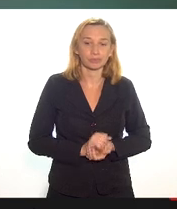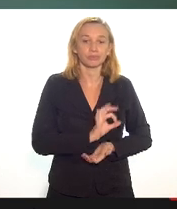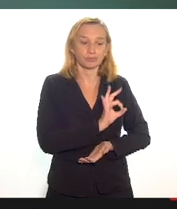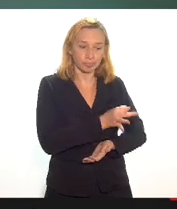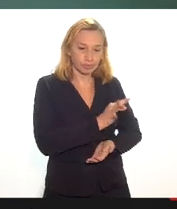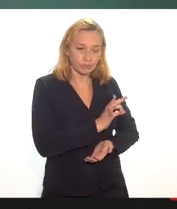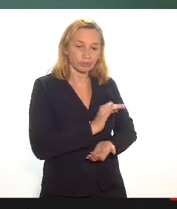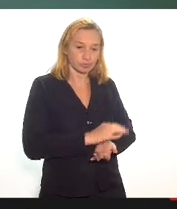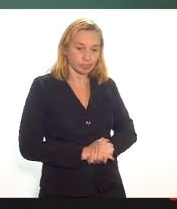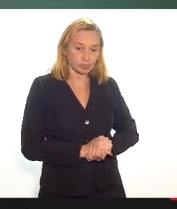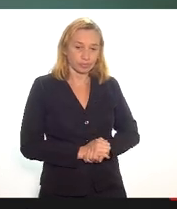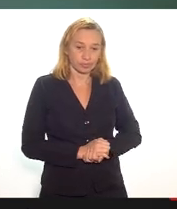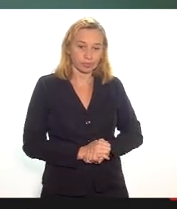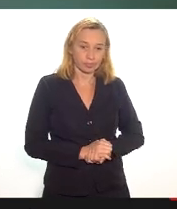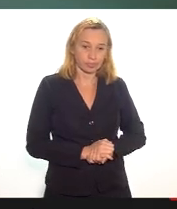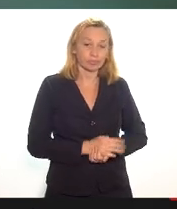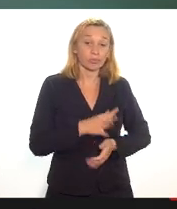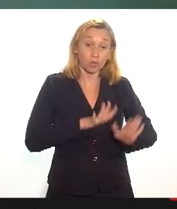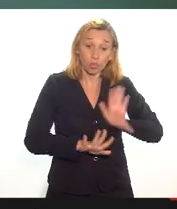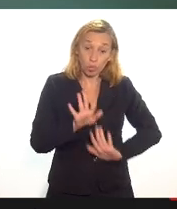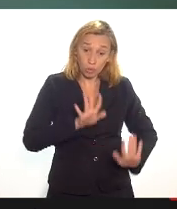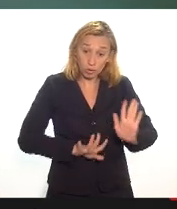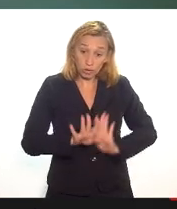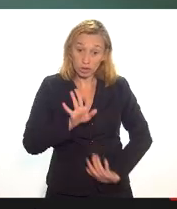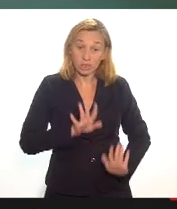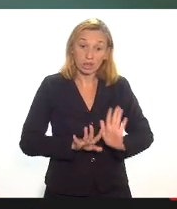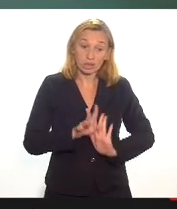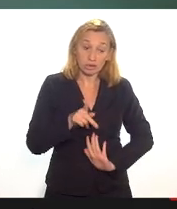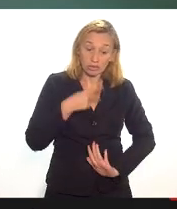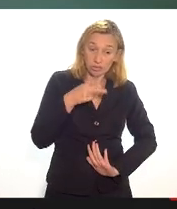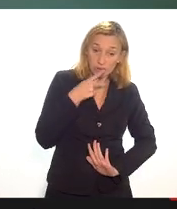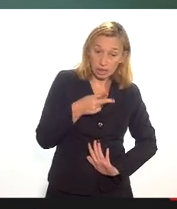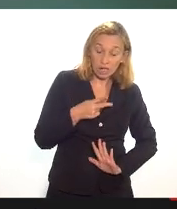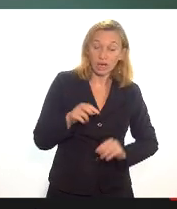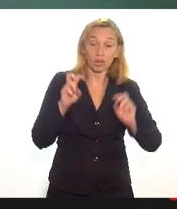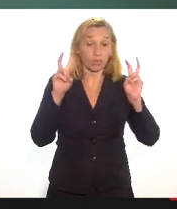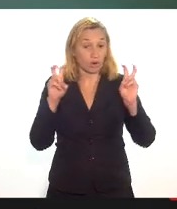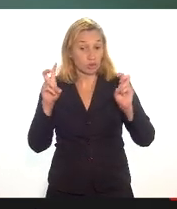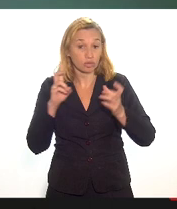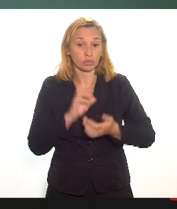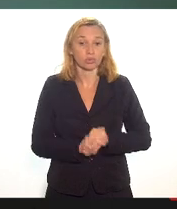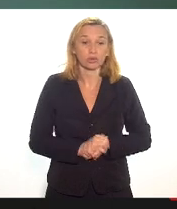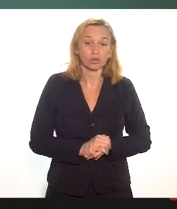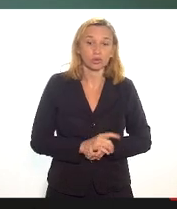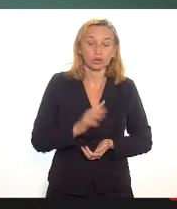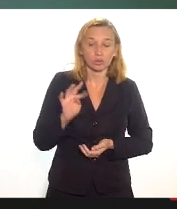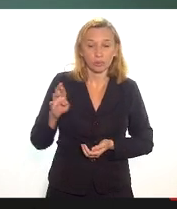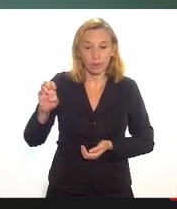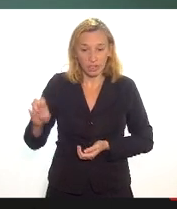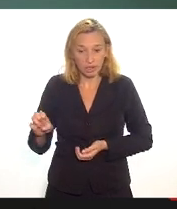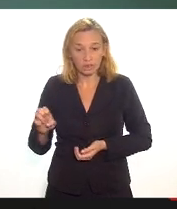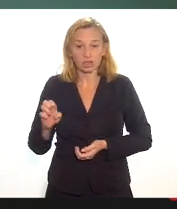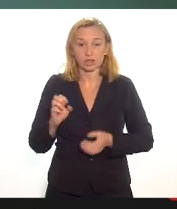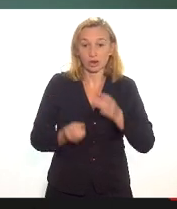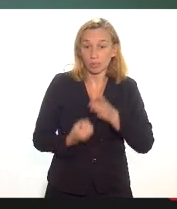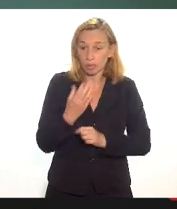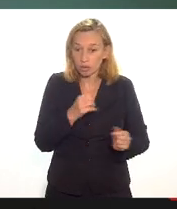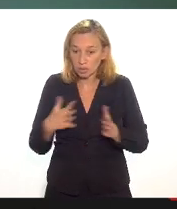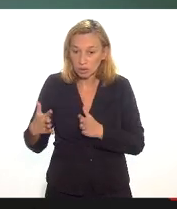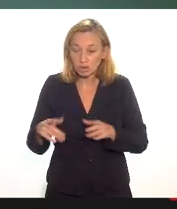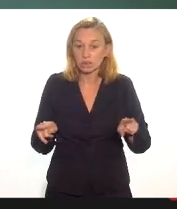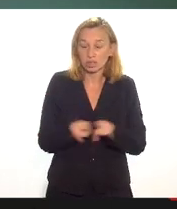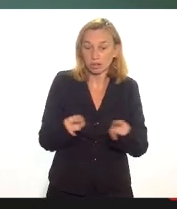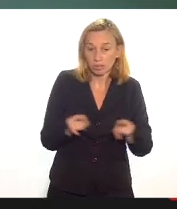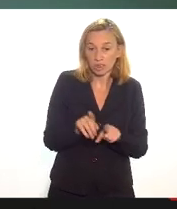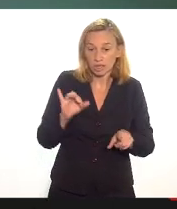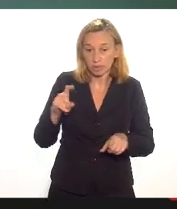As três variáveis. Deputado, nós tomamos cuidado com isso, né? A gente ressaltou, né, a questão do Brent, da produção, e também na questão